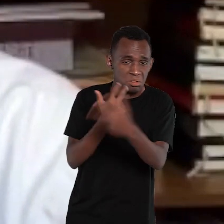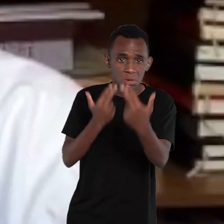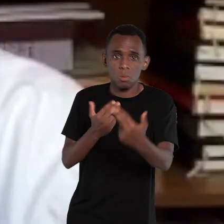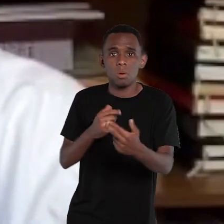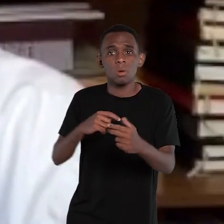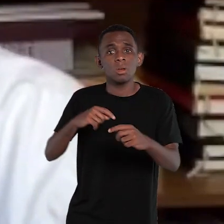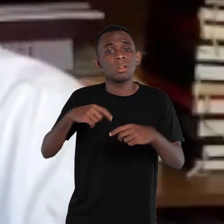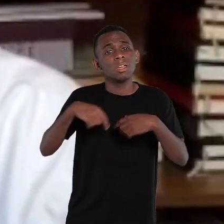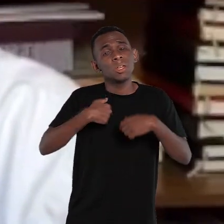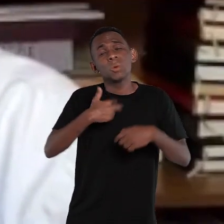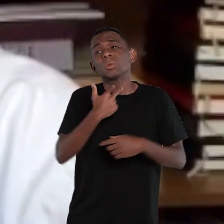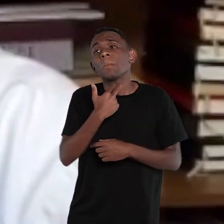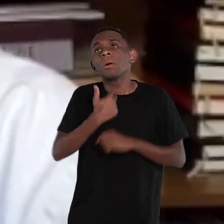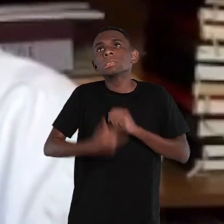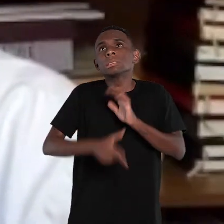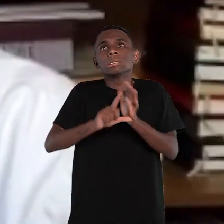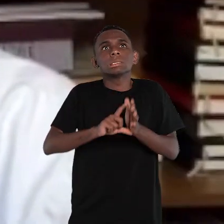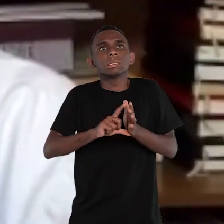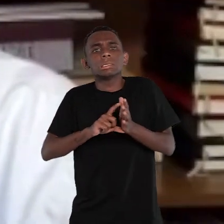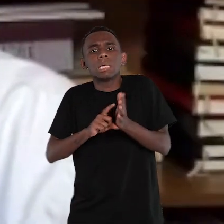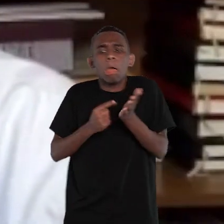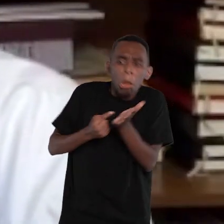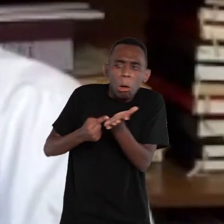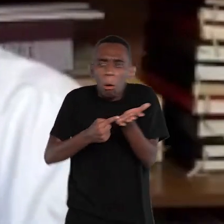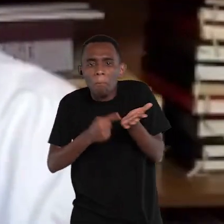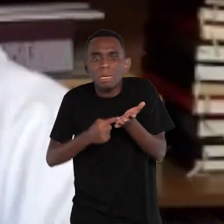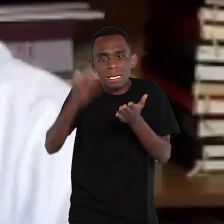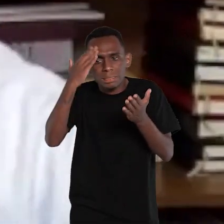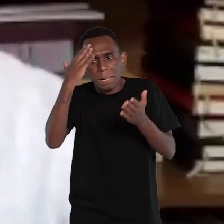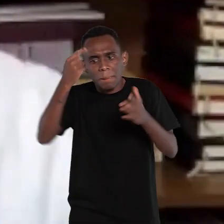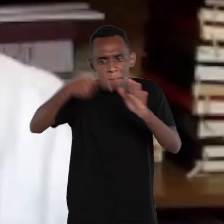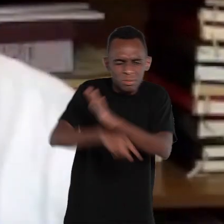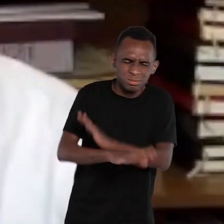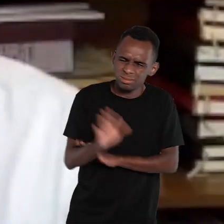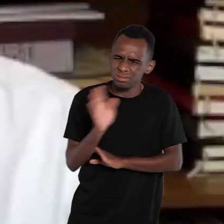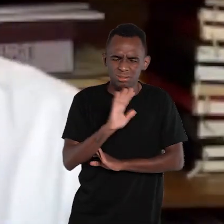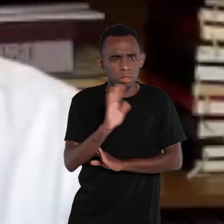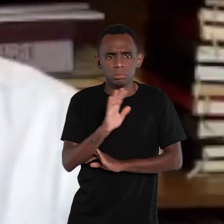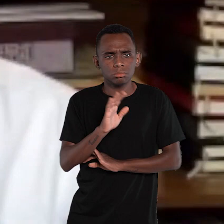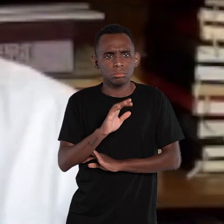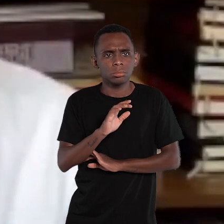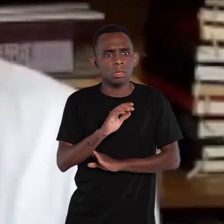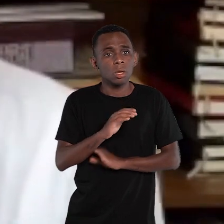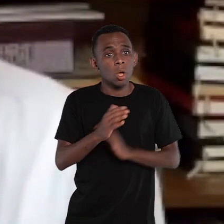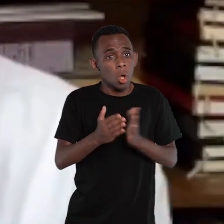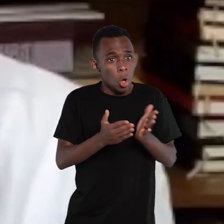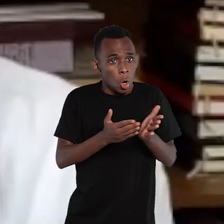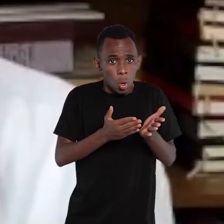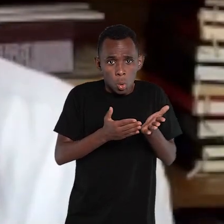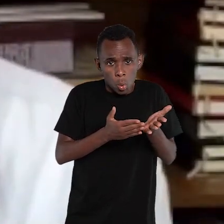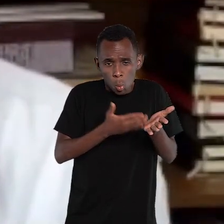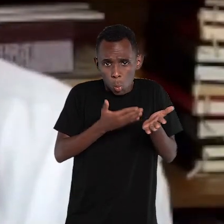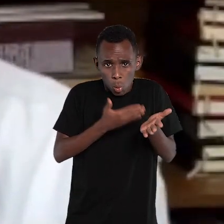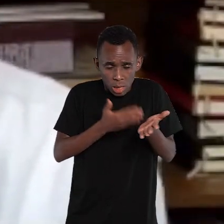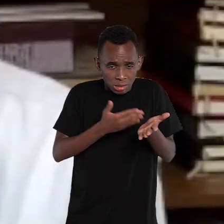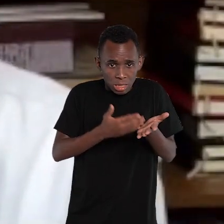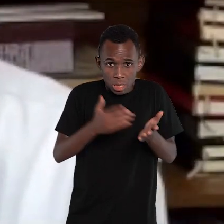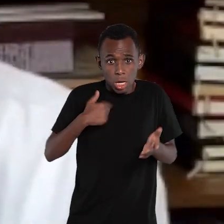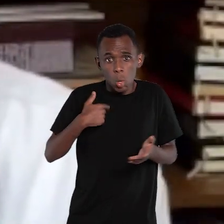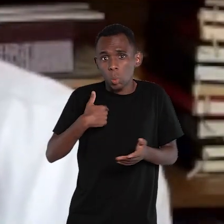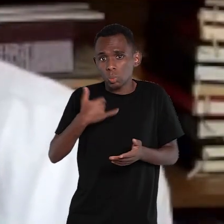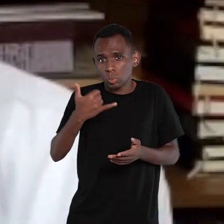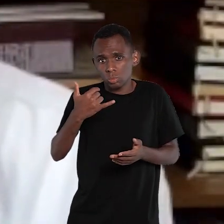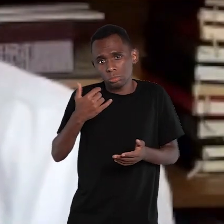muito sobre o que eu vou escrever na hora em que eu vou escrever. É um pouco botar uma linha no caderno, eu continuo escrevendo à mão os